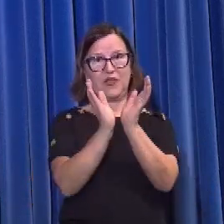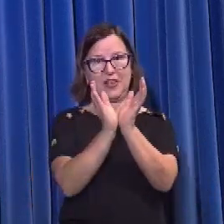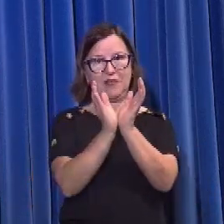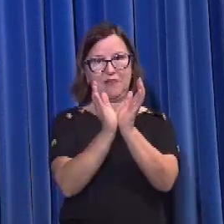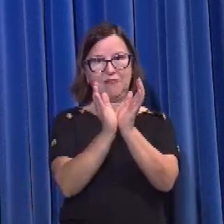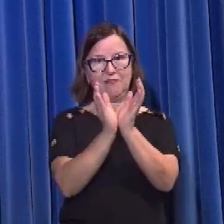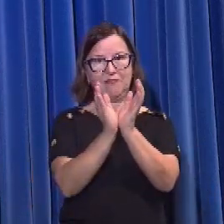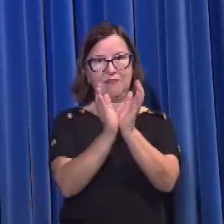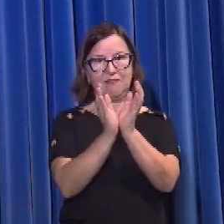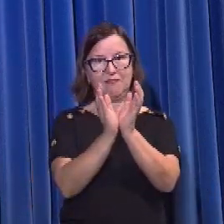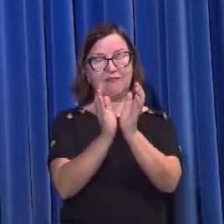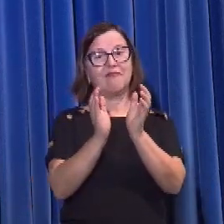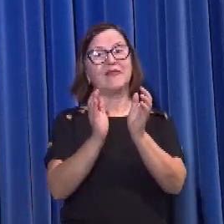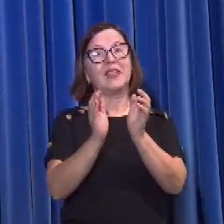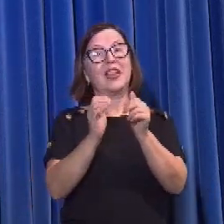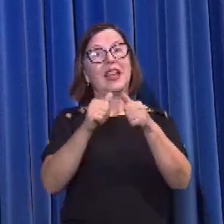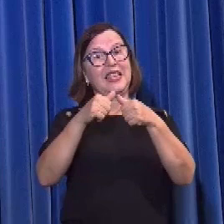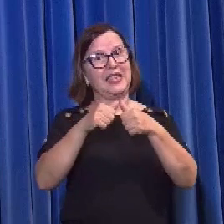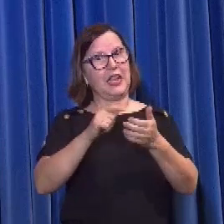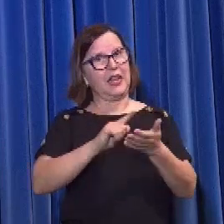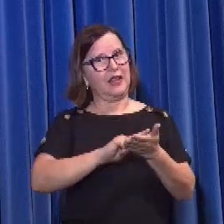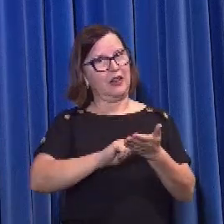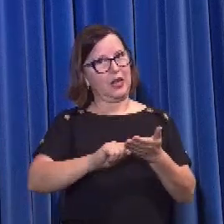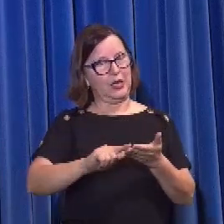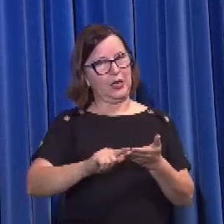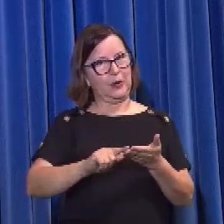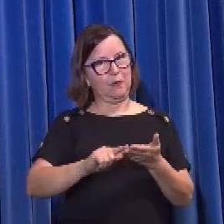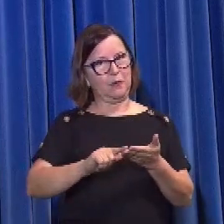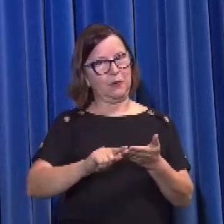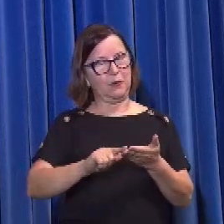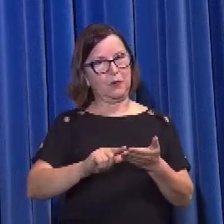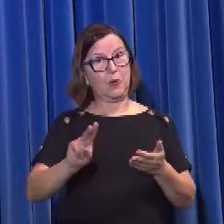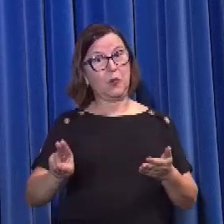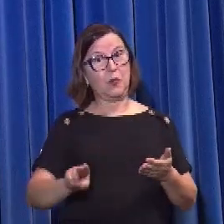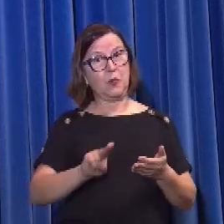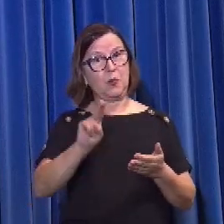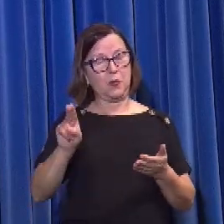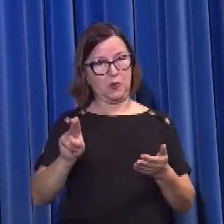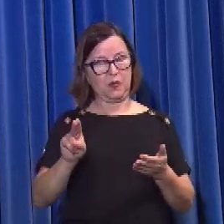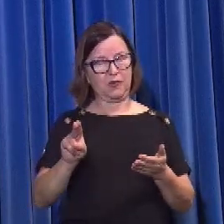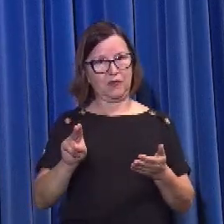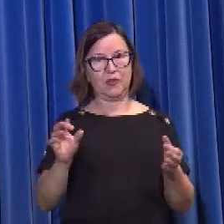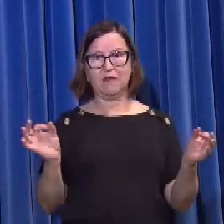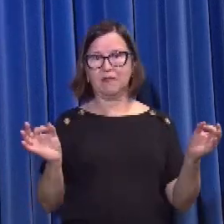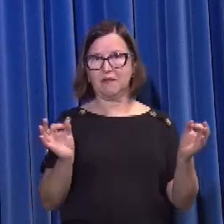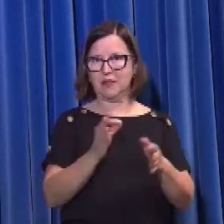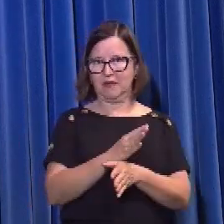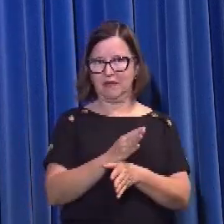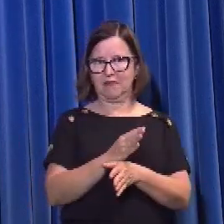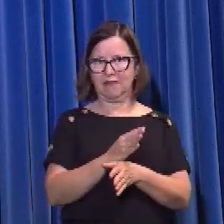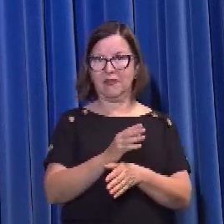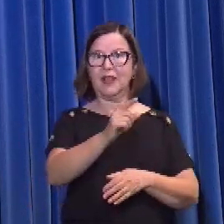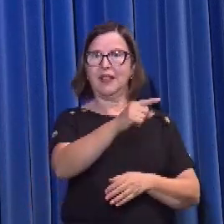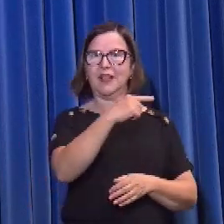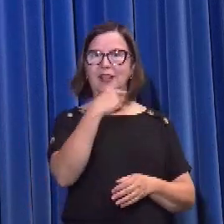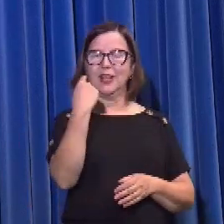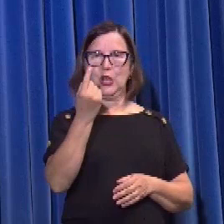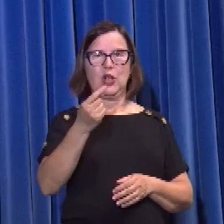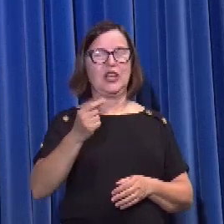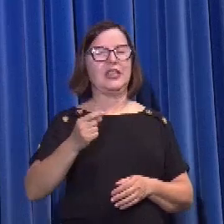ele ser útil e ele estar disponível. Nós somos assim, vasos de